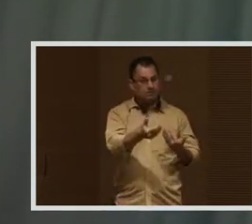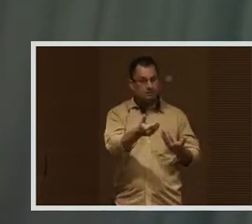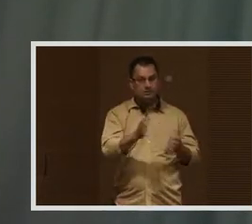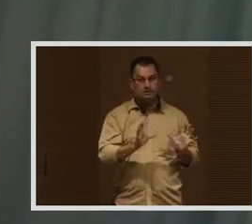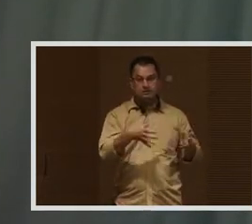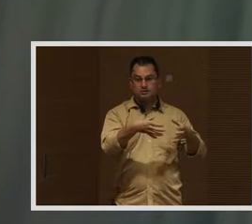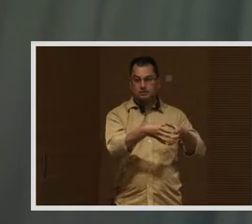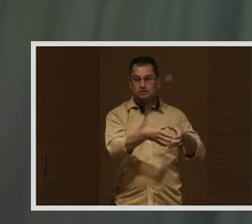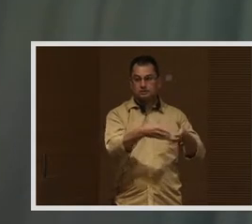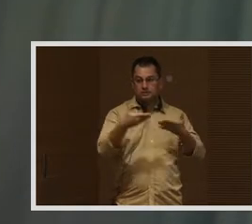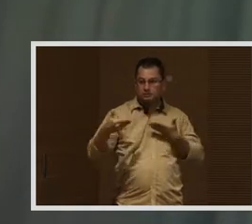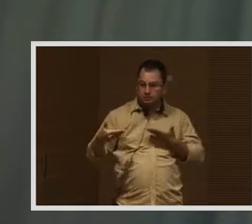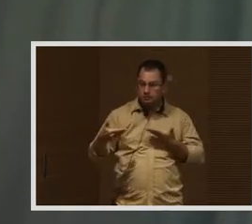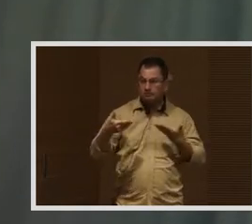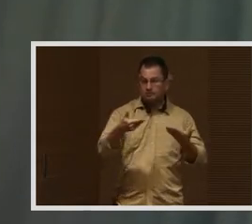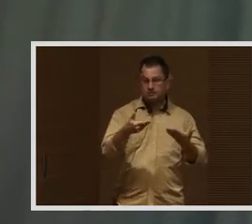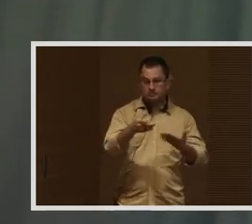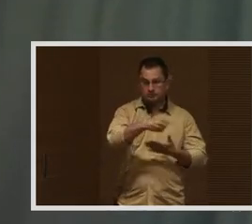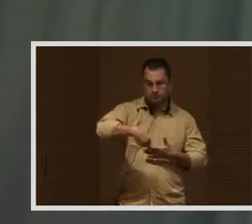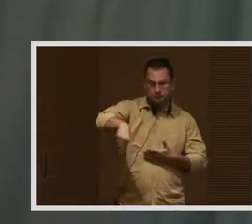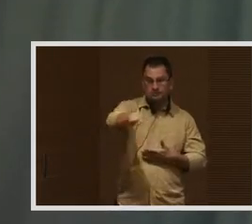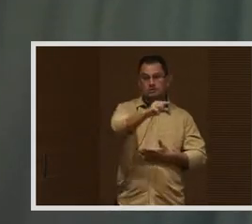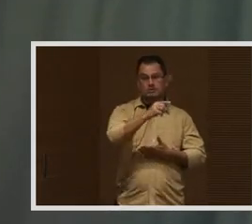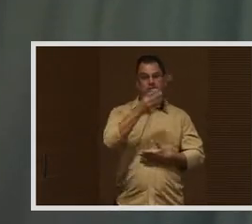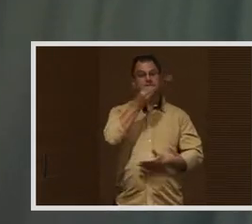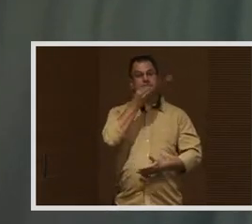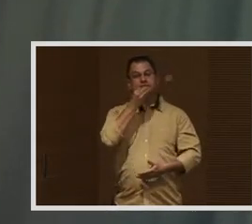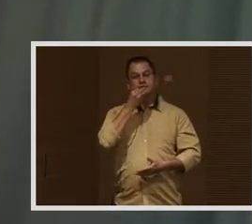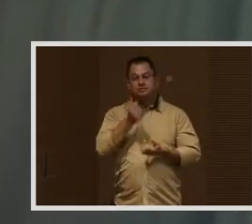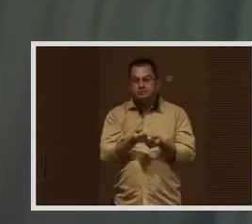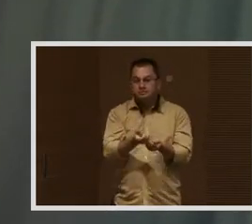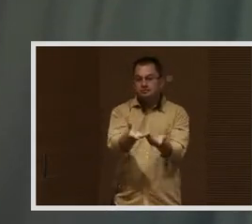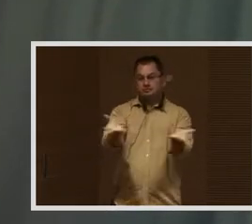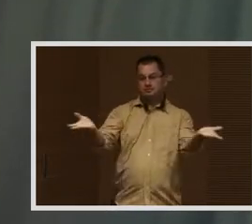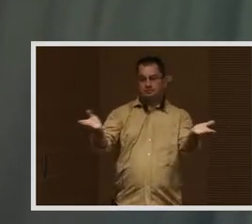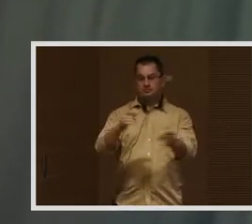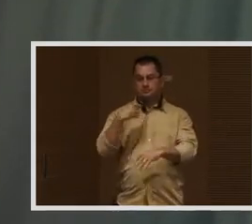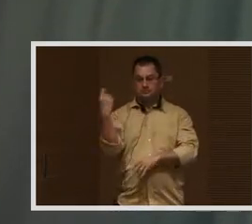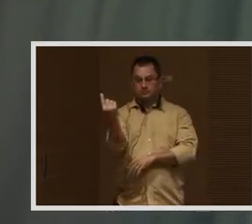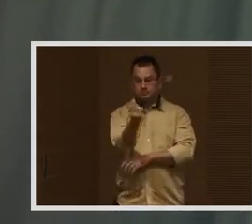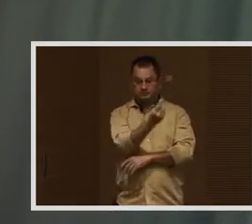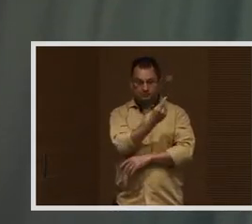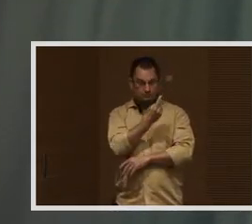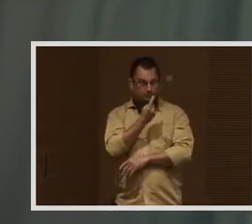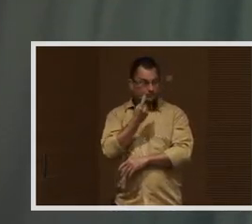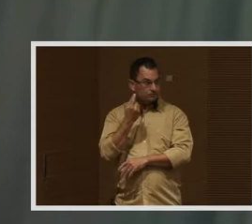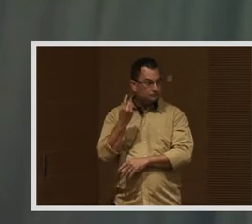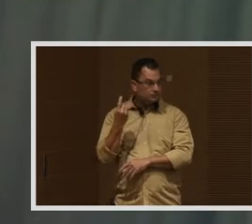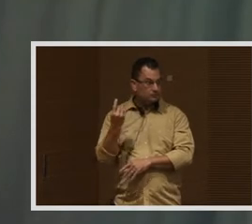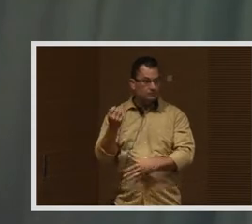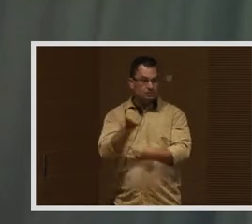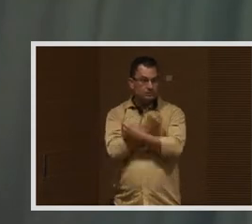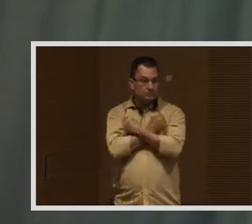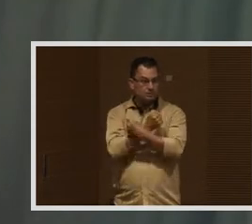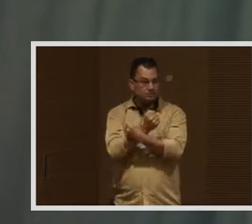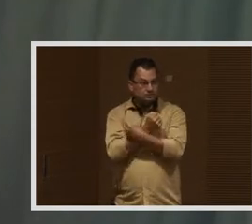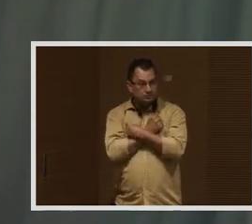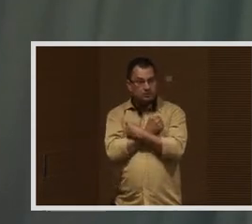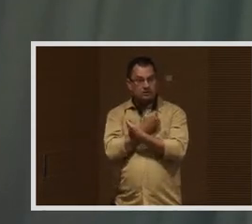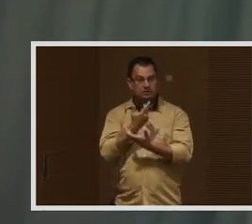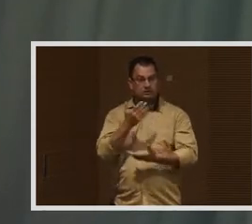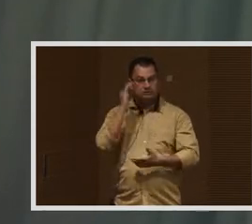dar, por nos dar essa oportunidade. Traçamos todas de um longo abraço, de olhares